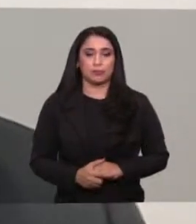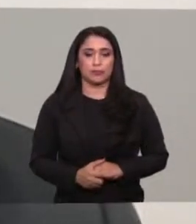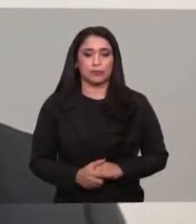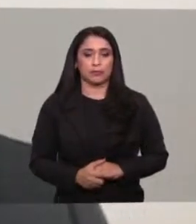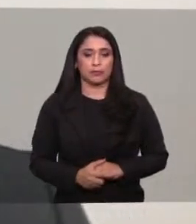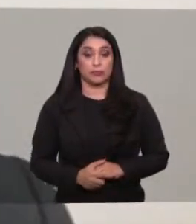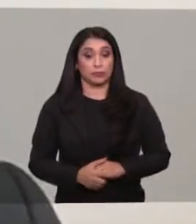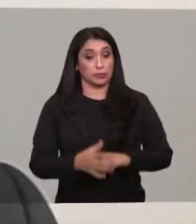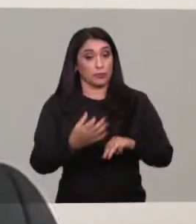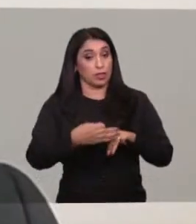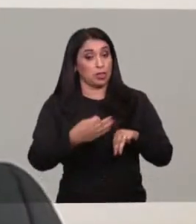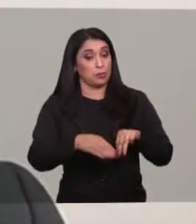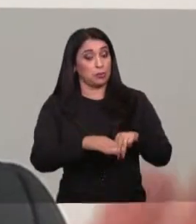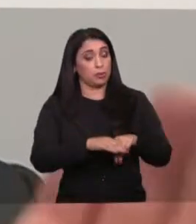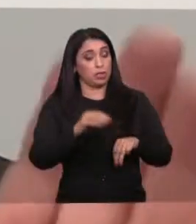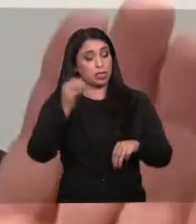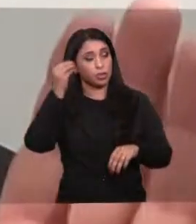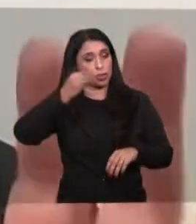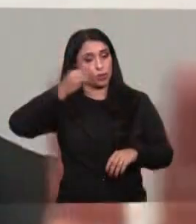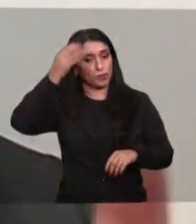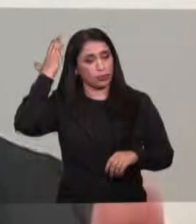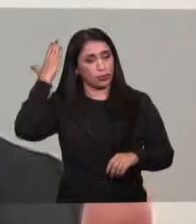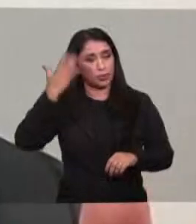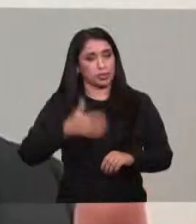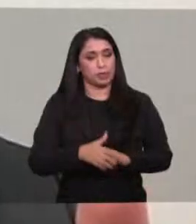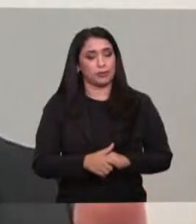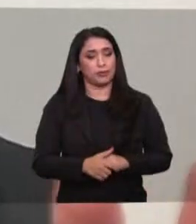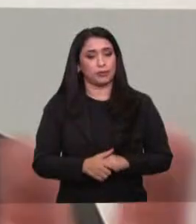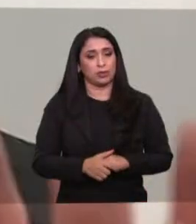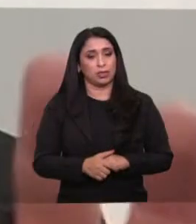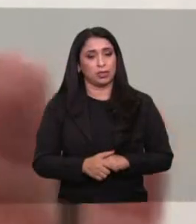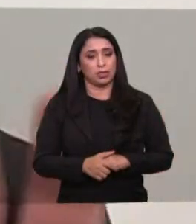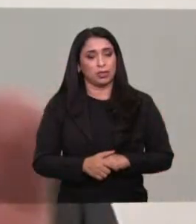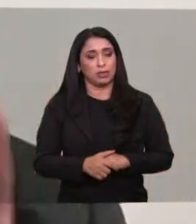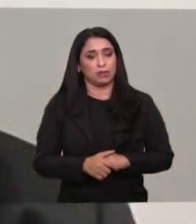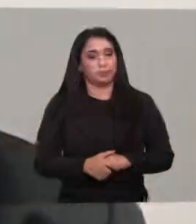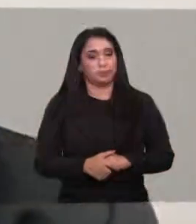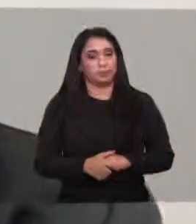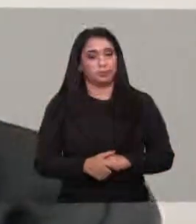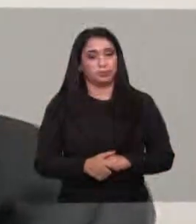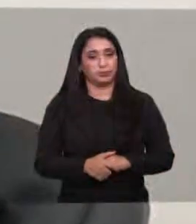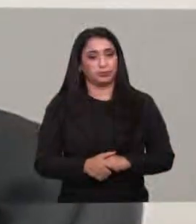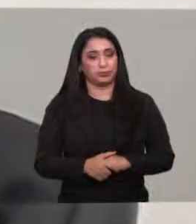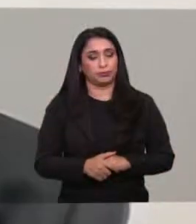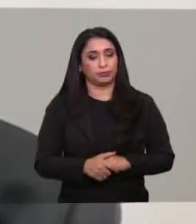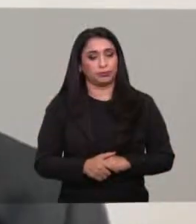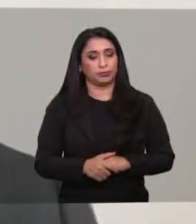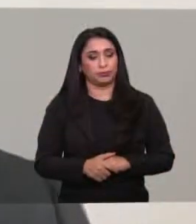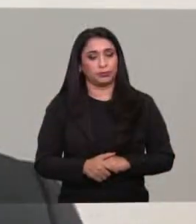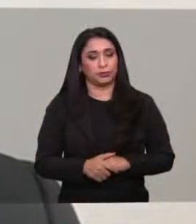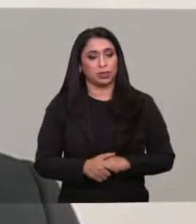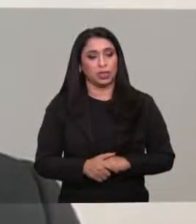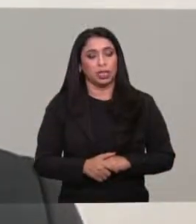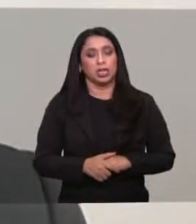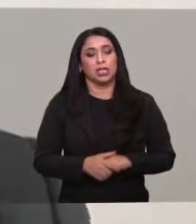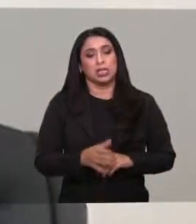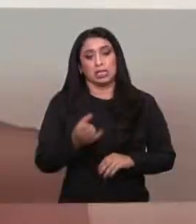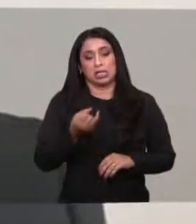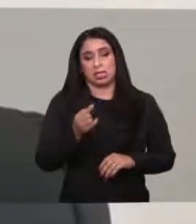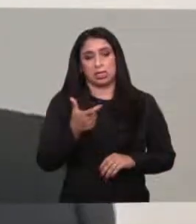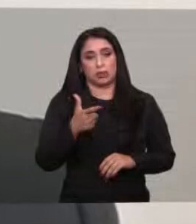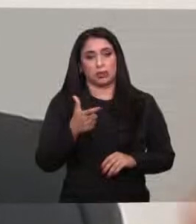Eminente ministro Luiz Fux, se por um lado não é possível ambicionarmos a